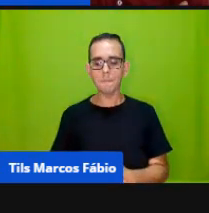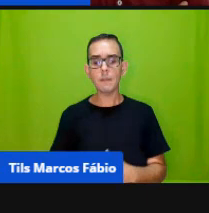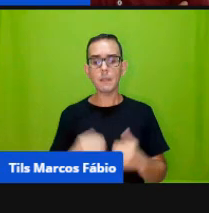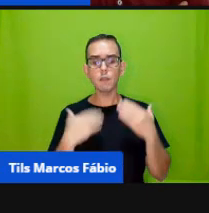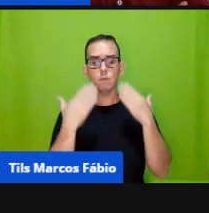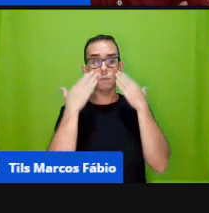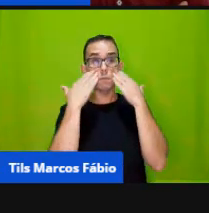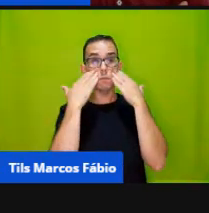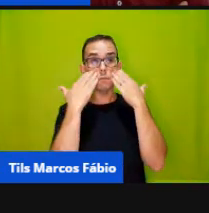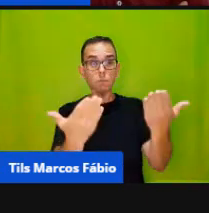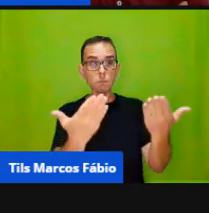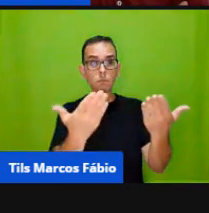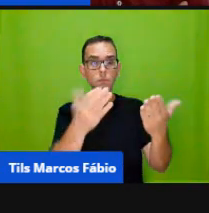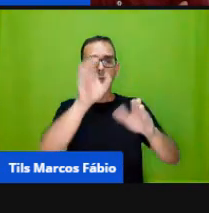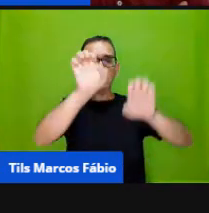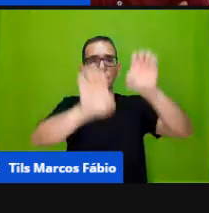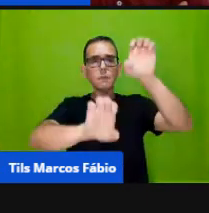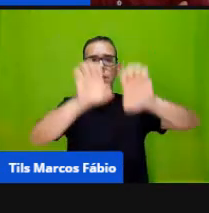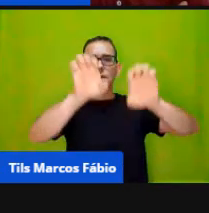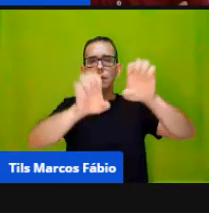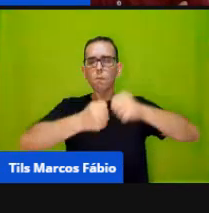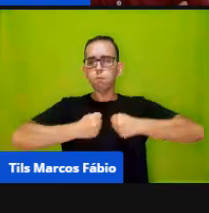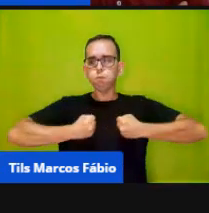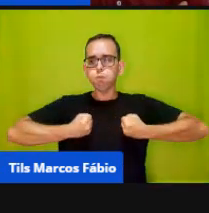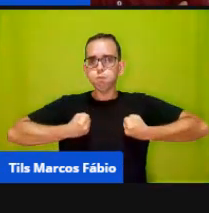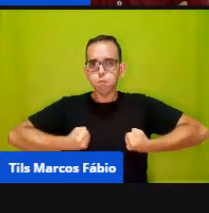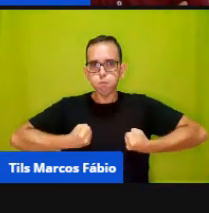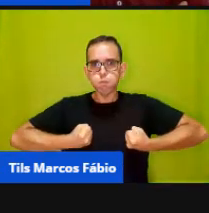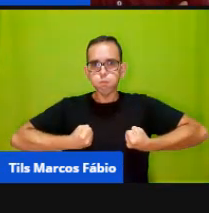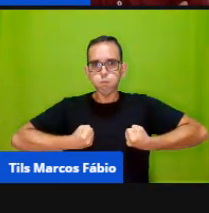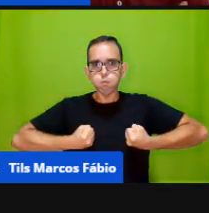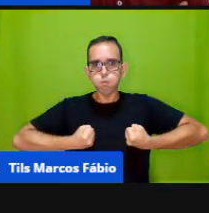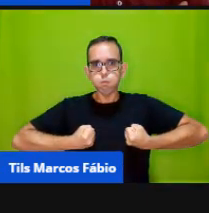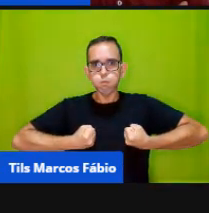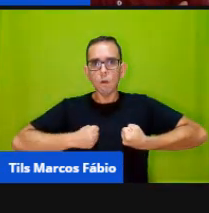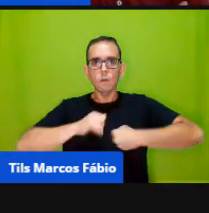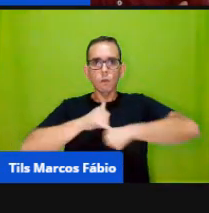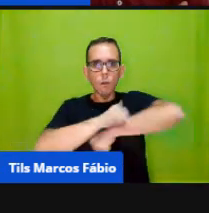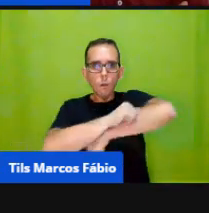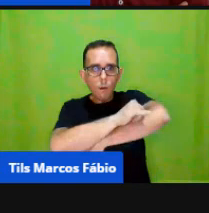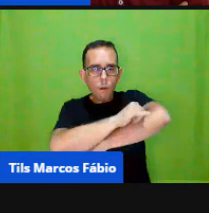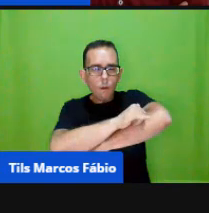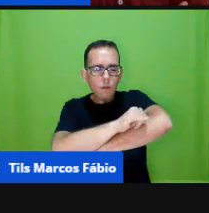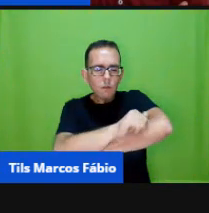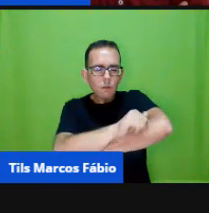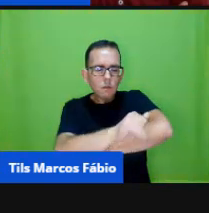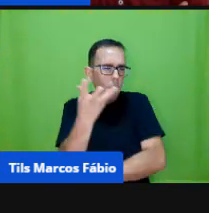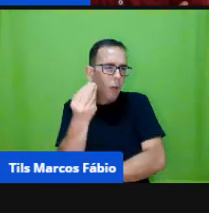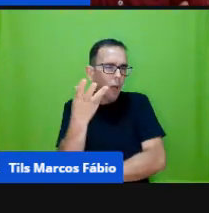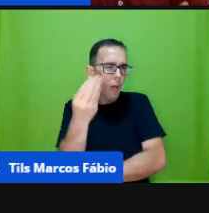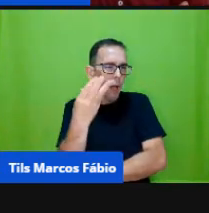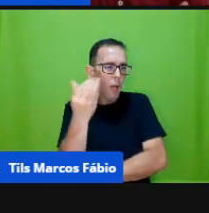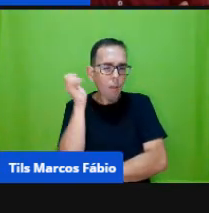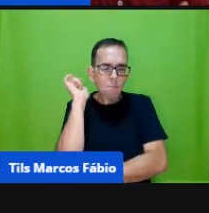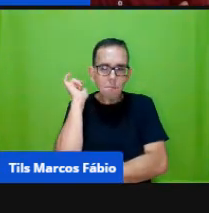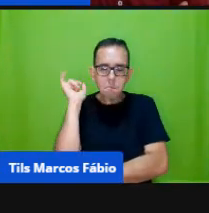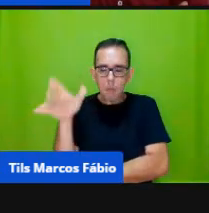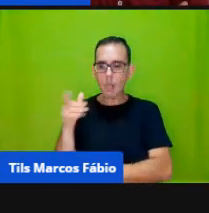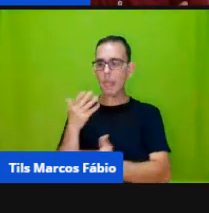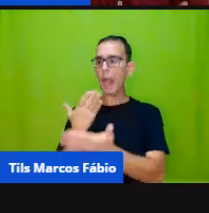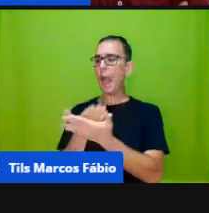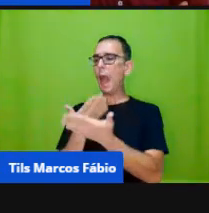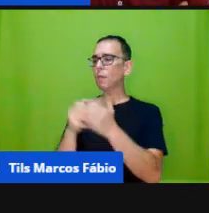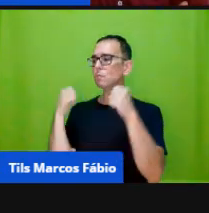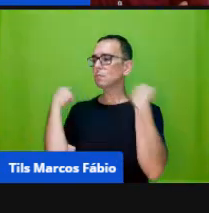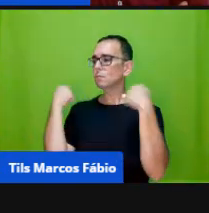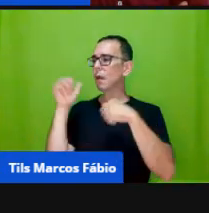com um empresário bem gordinho, sabe aqueles bem gordinho mesmo, que na aula de educação física